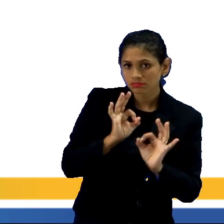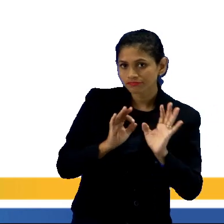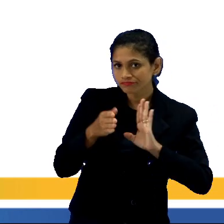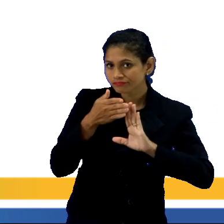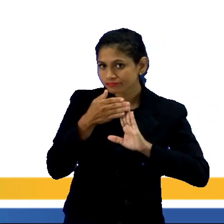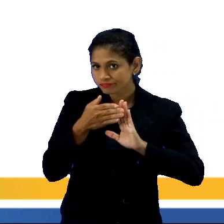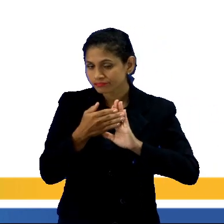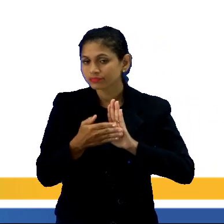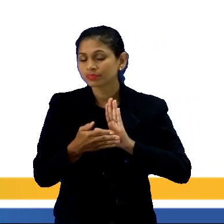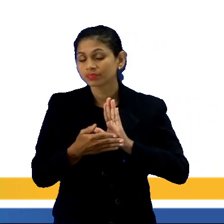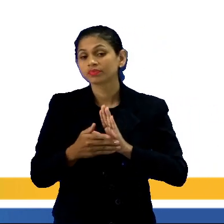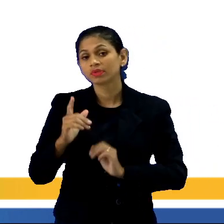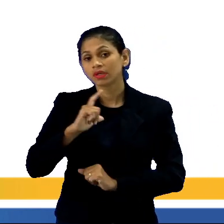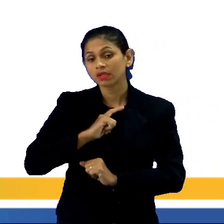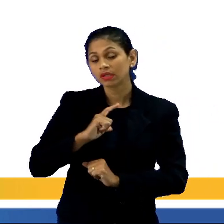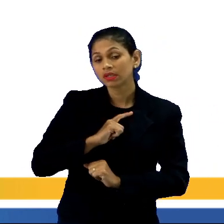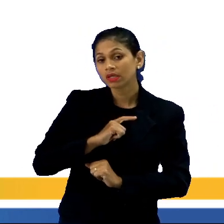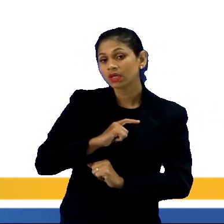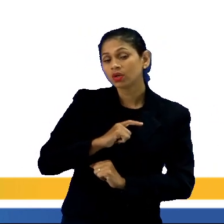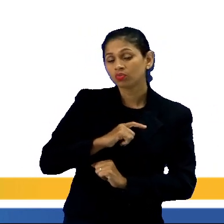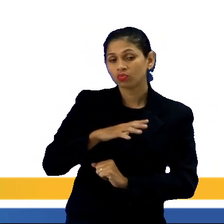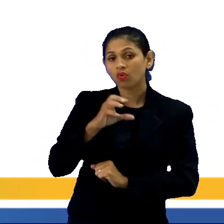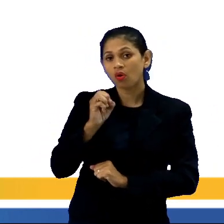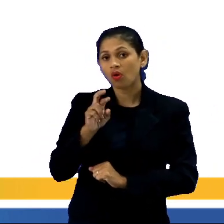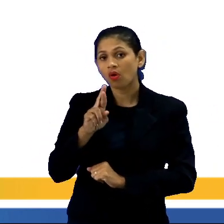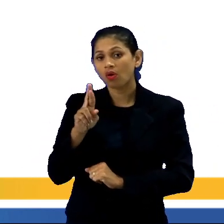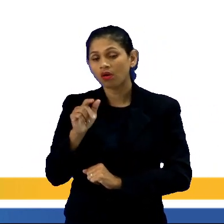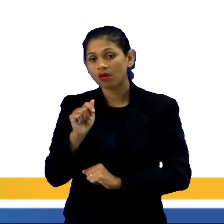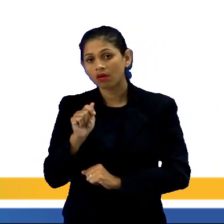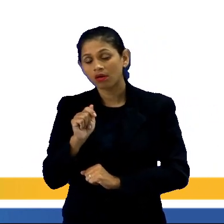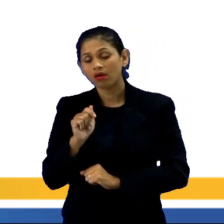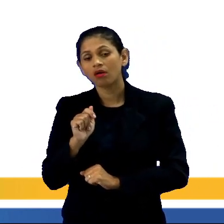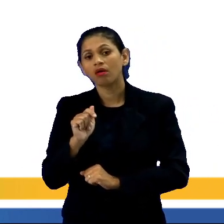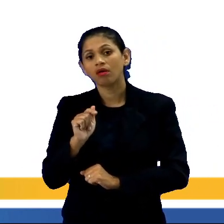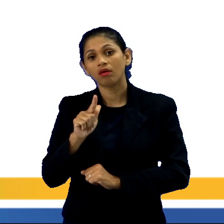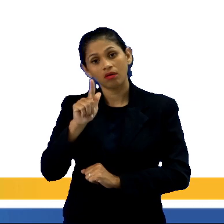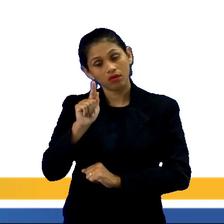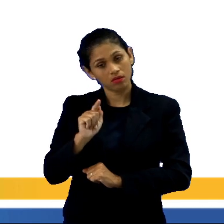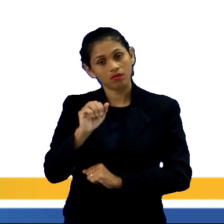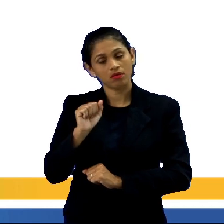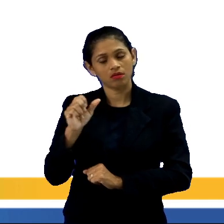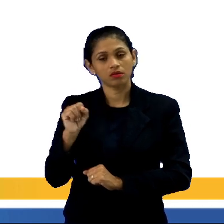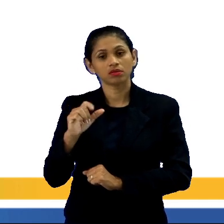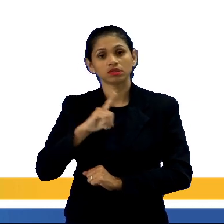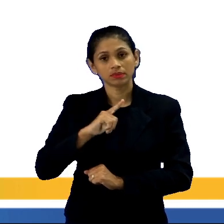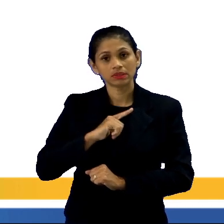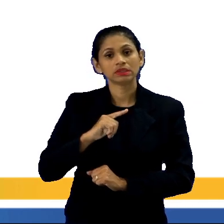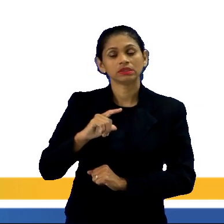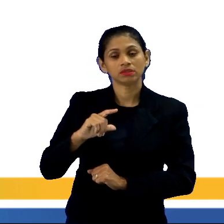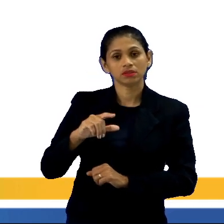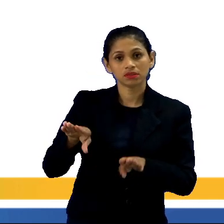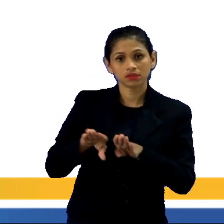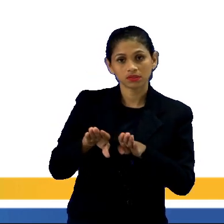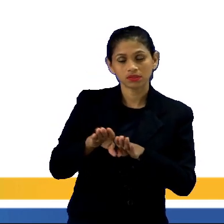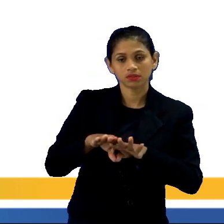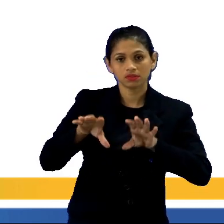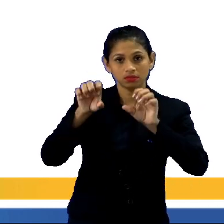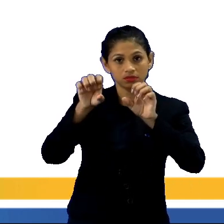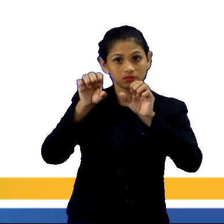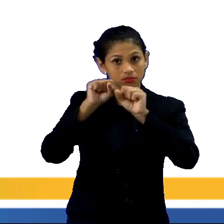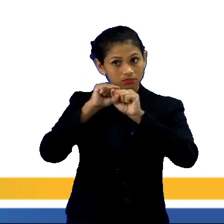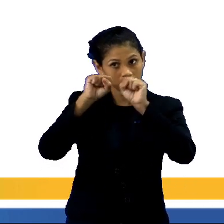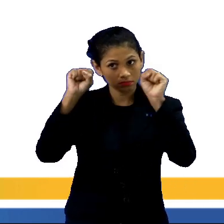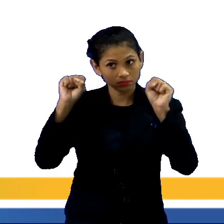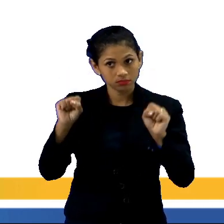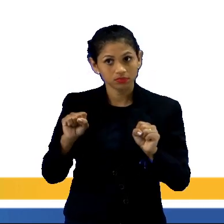conjunto de órgãos, nós temos sistemas. E todos esses órgãos que eu acabei de citar para vocês, como estão representados aí na tela, são o